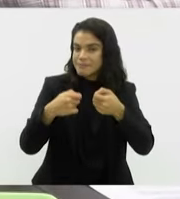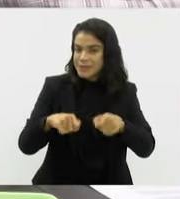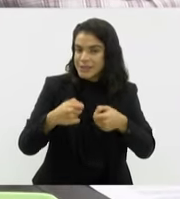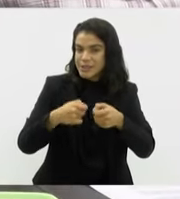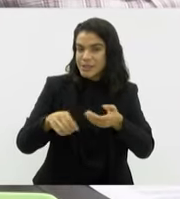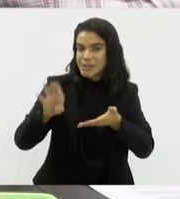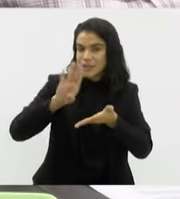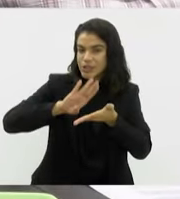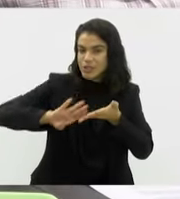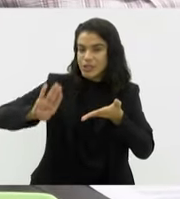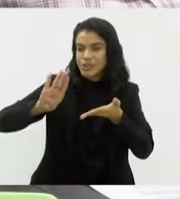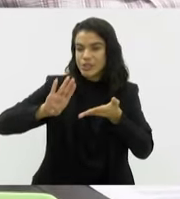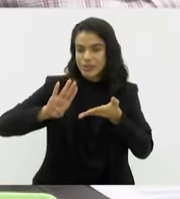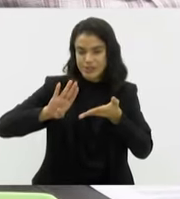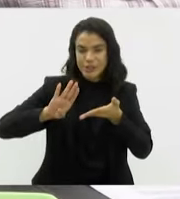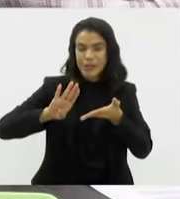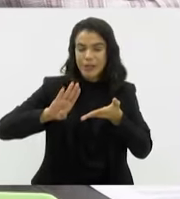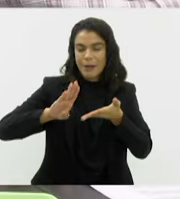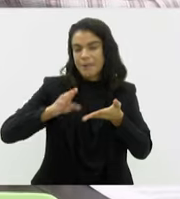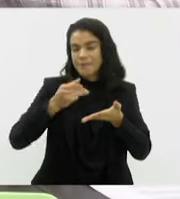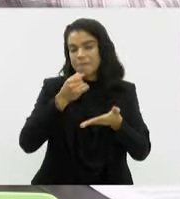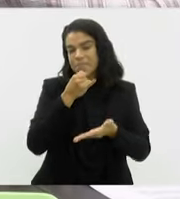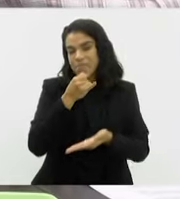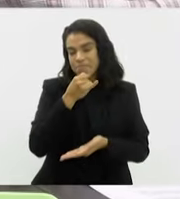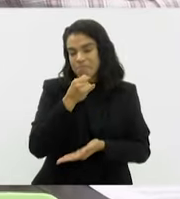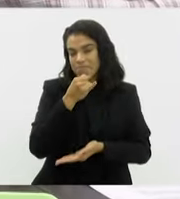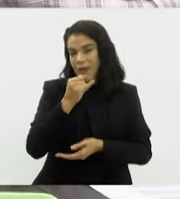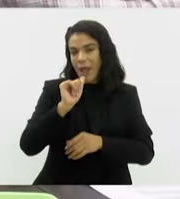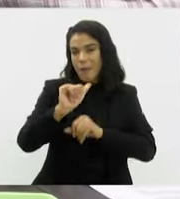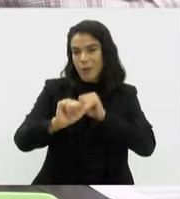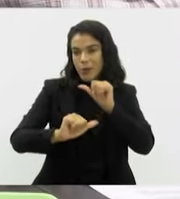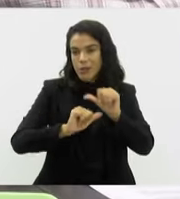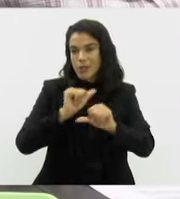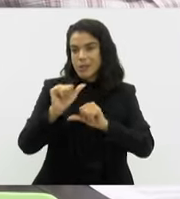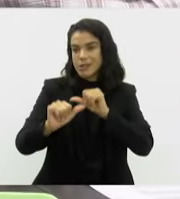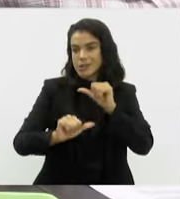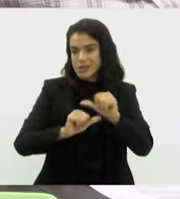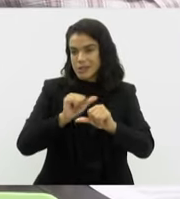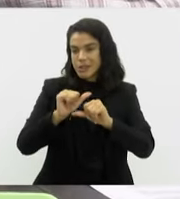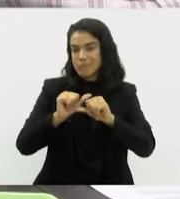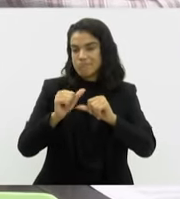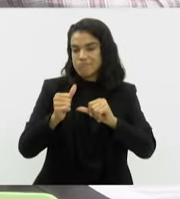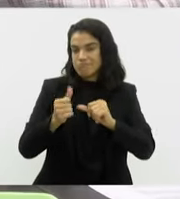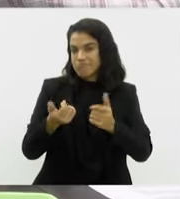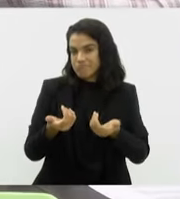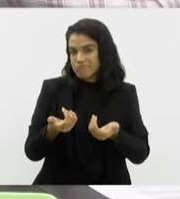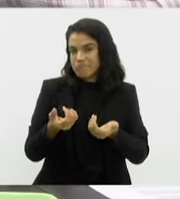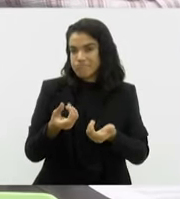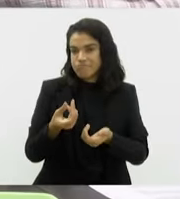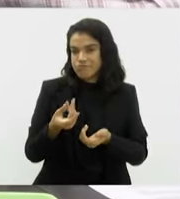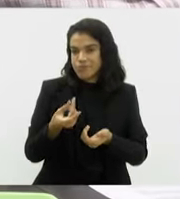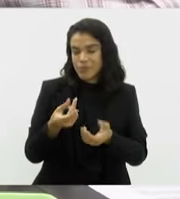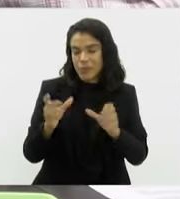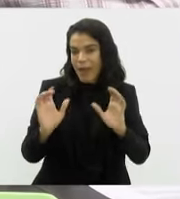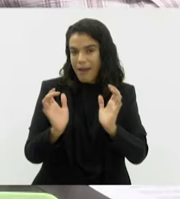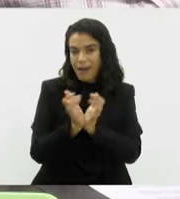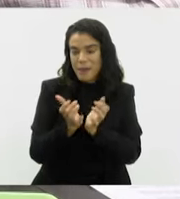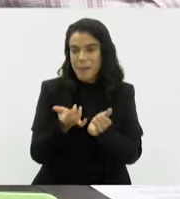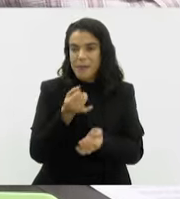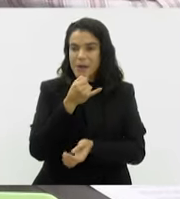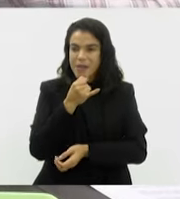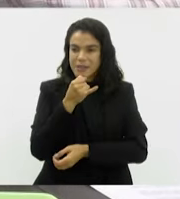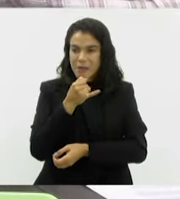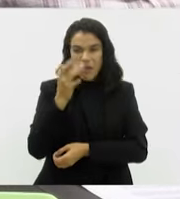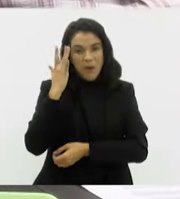excluir a renovação ad aeternum dos próprios. Eu acho que isso tem a ver